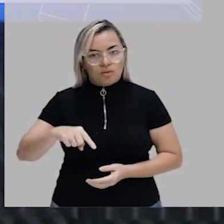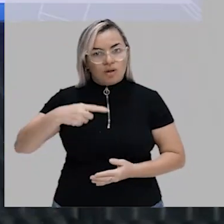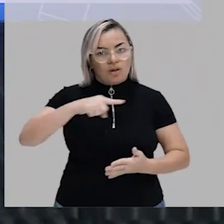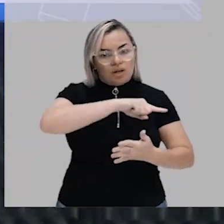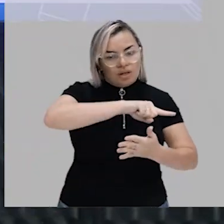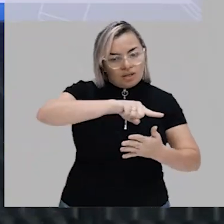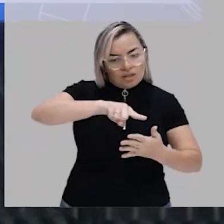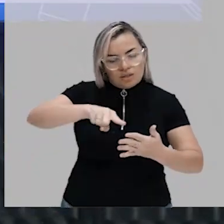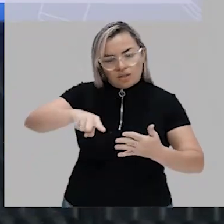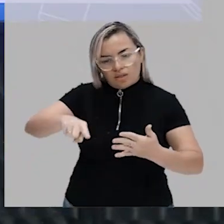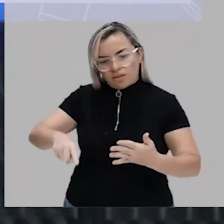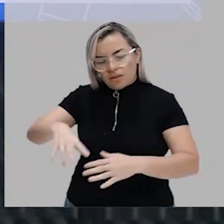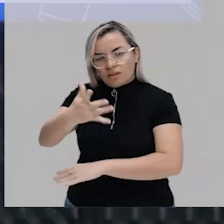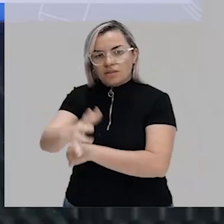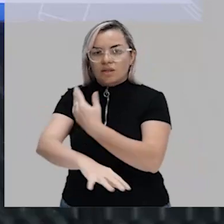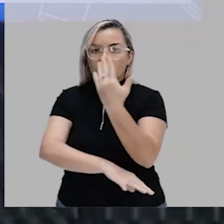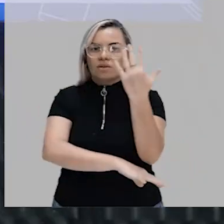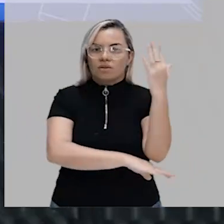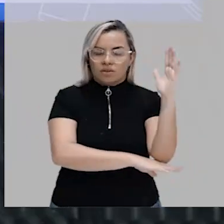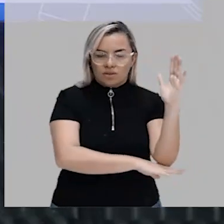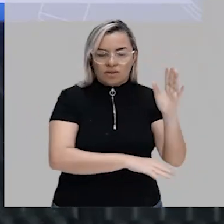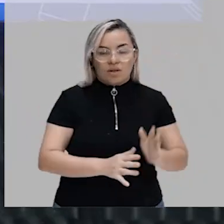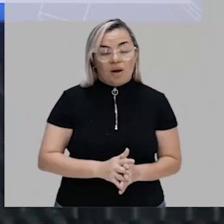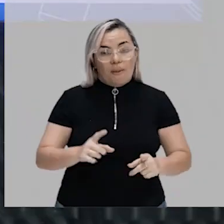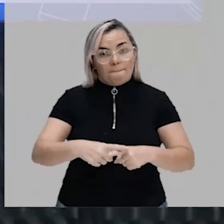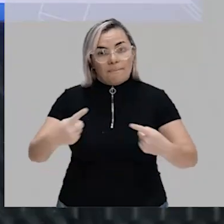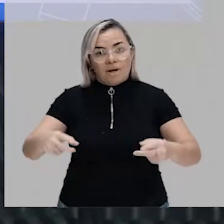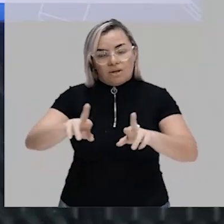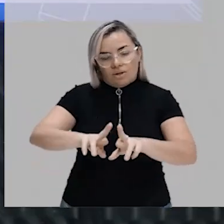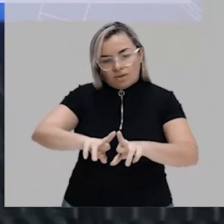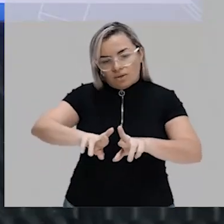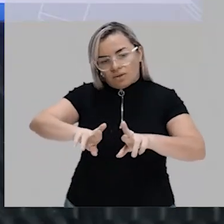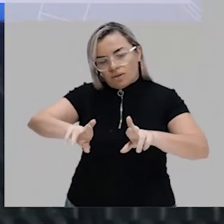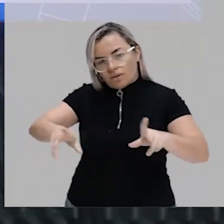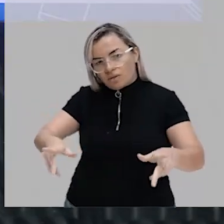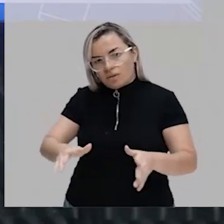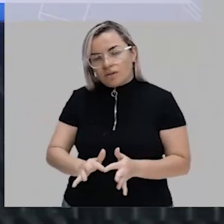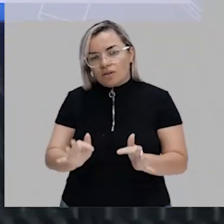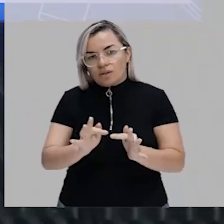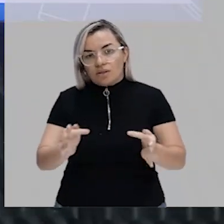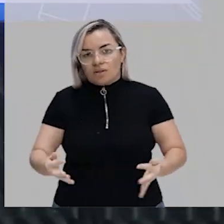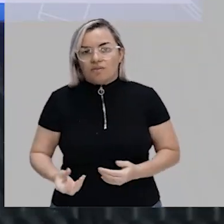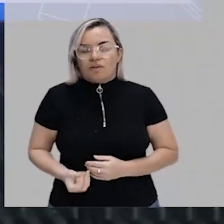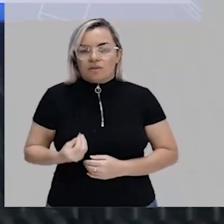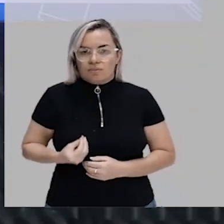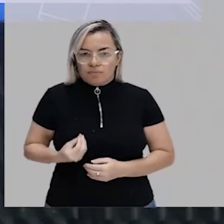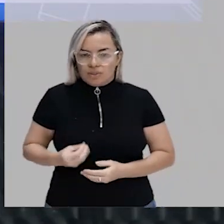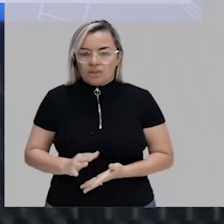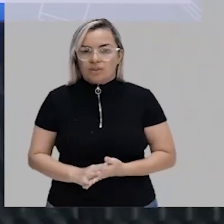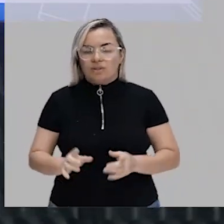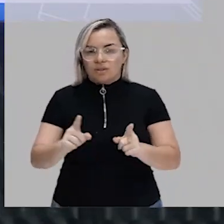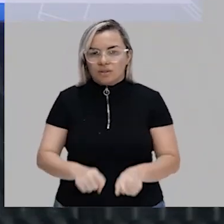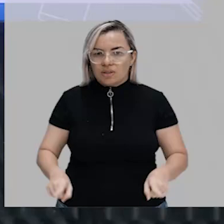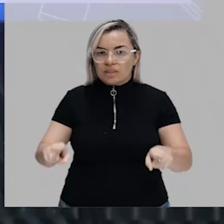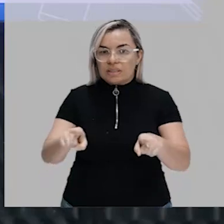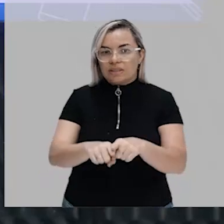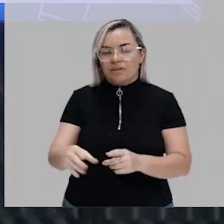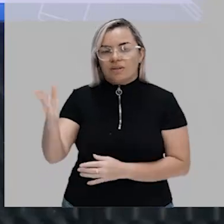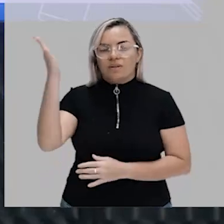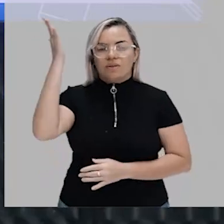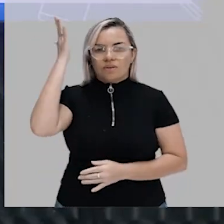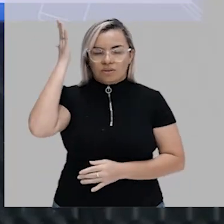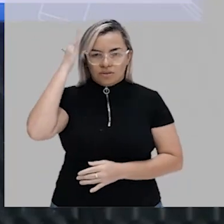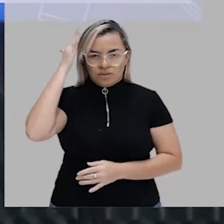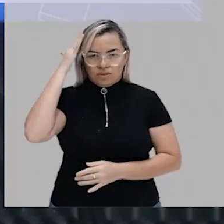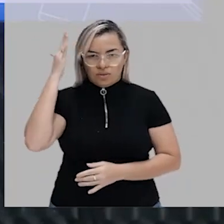natureza, mas diferentemente das outras espécies, além de simplesmente viver, a gente também quer entender